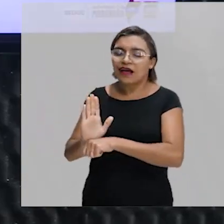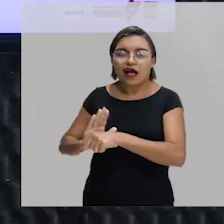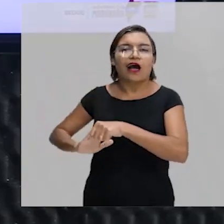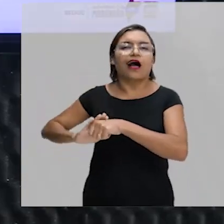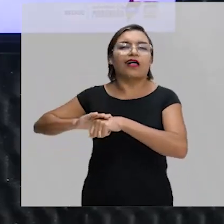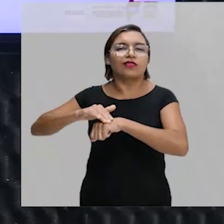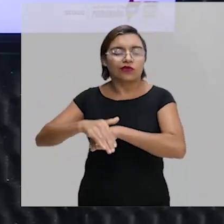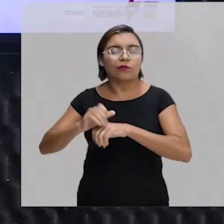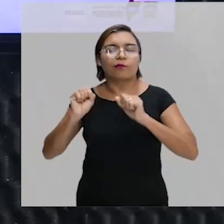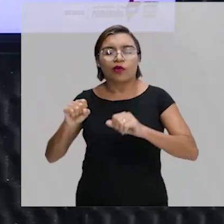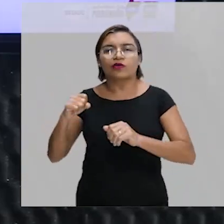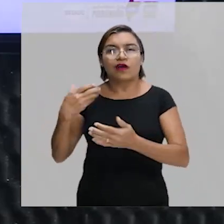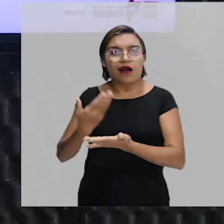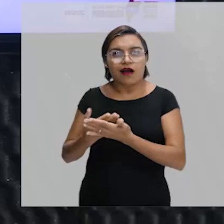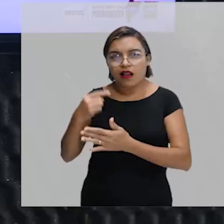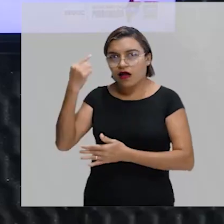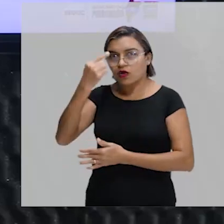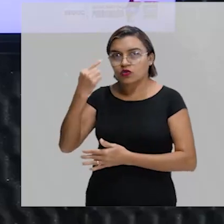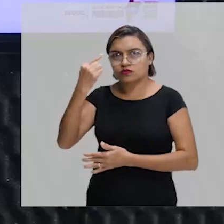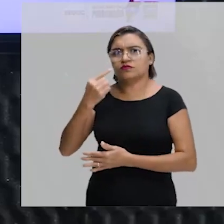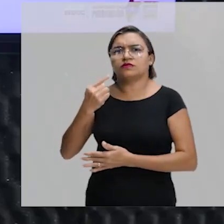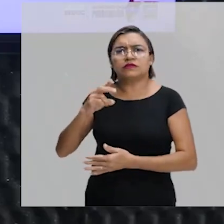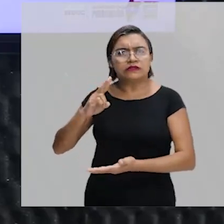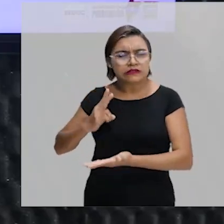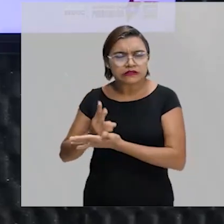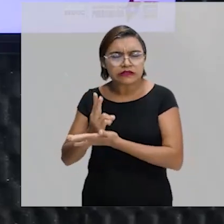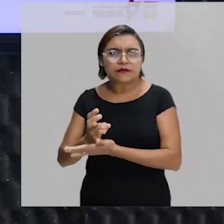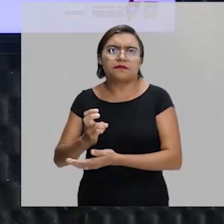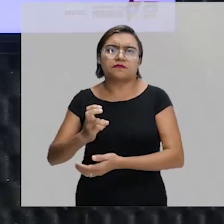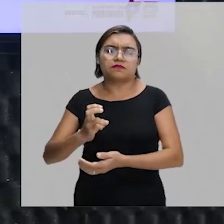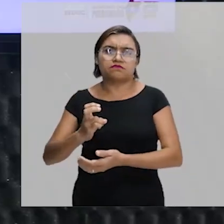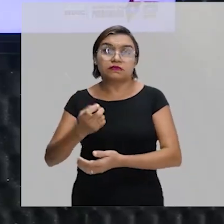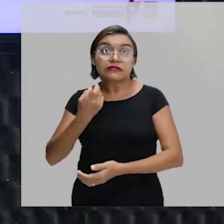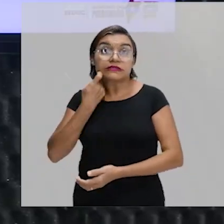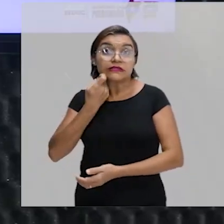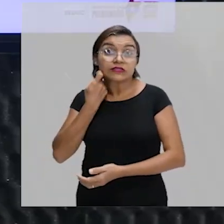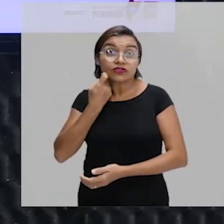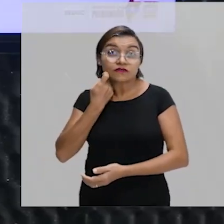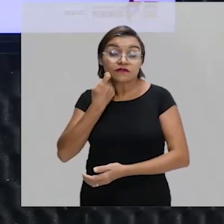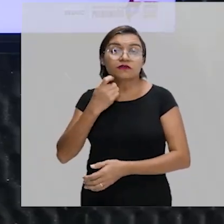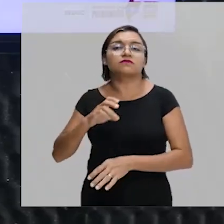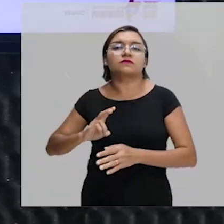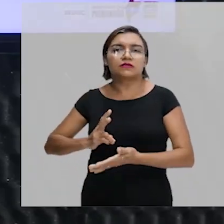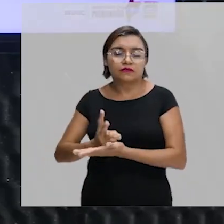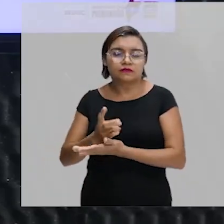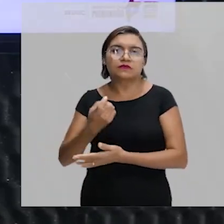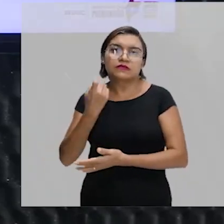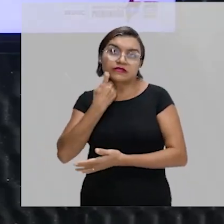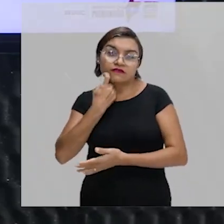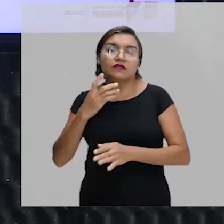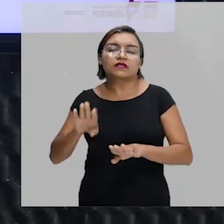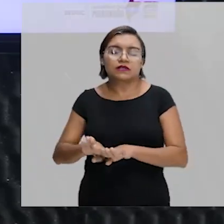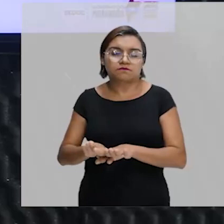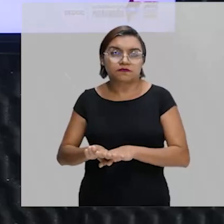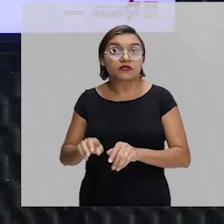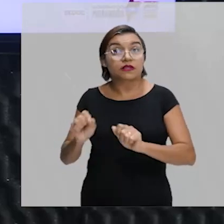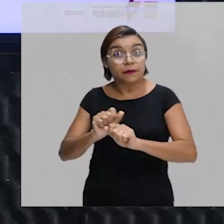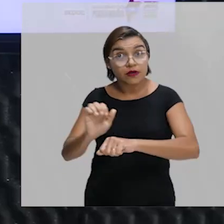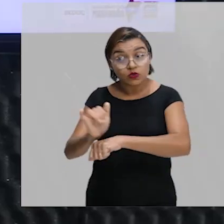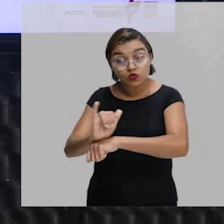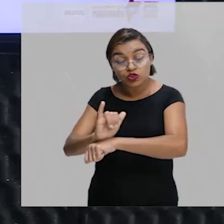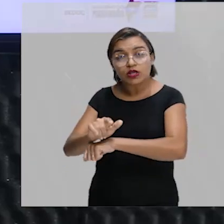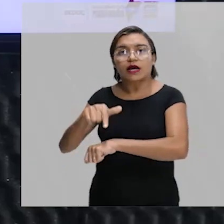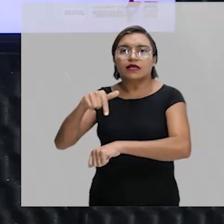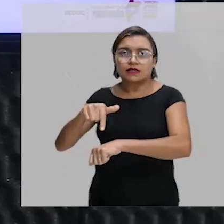As aulas de espanhol acontecem toda sexta-feira, tá certo, galera? Segue a gente lá no Instagram, @plataforma